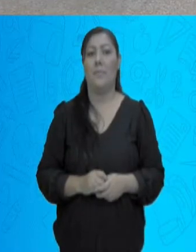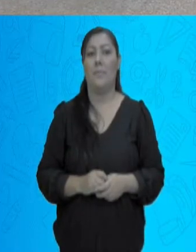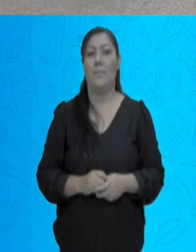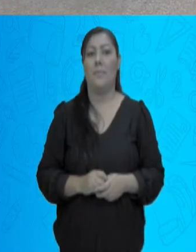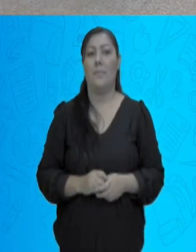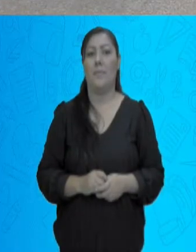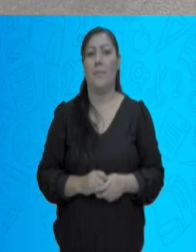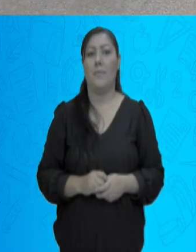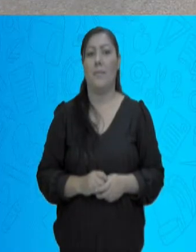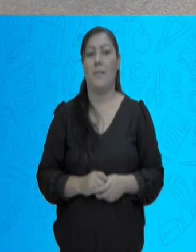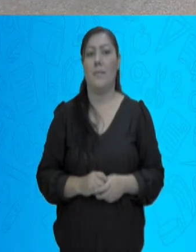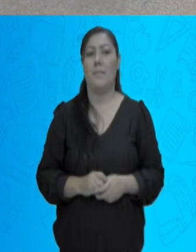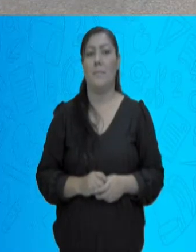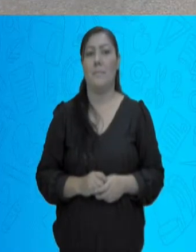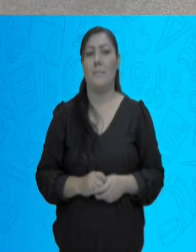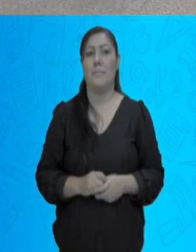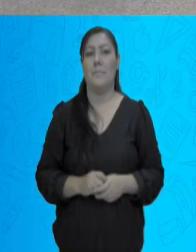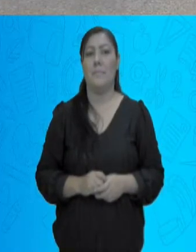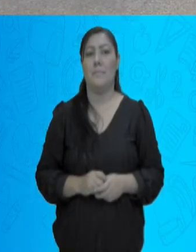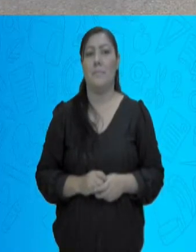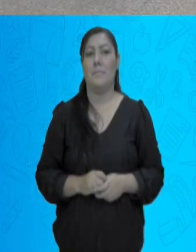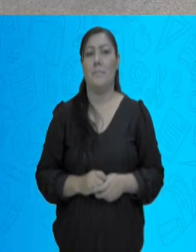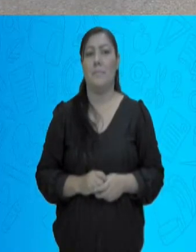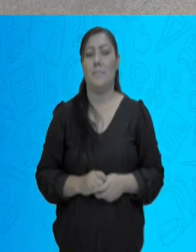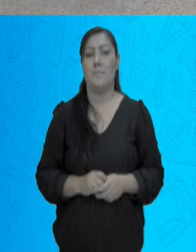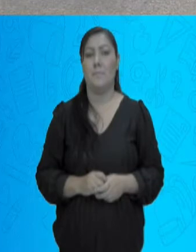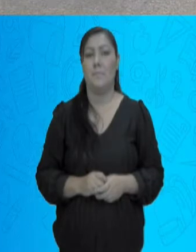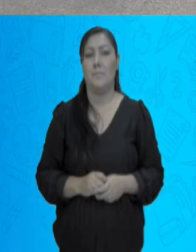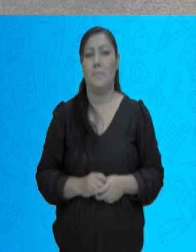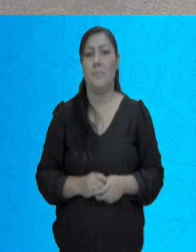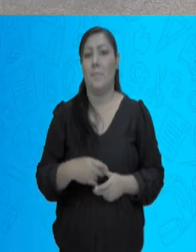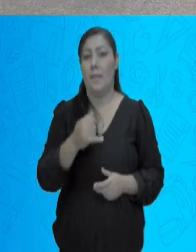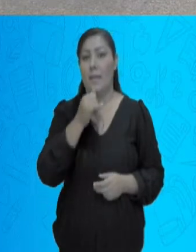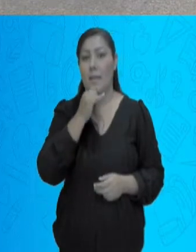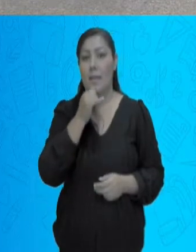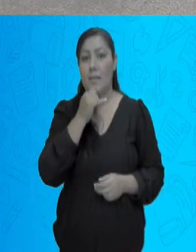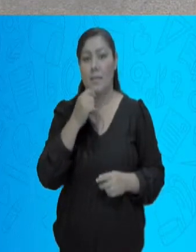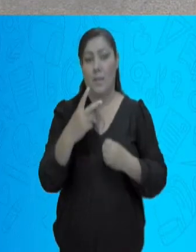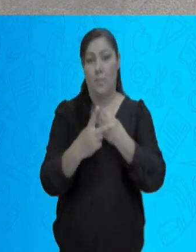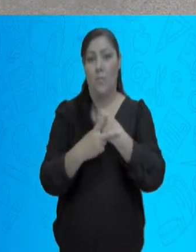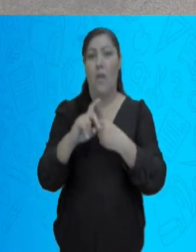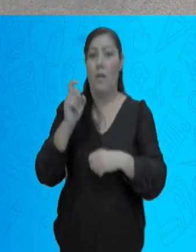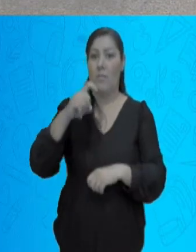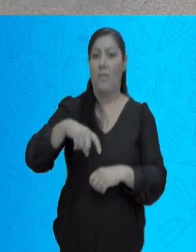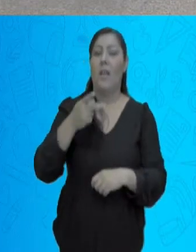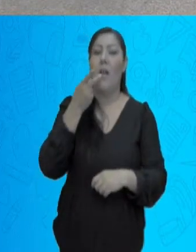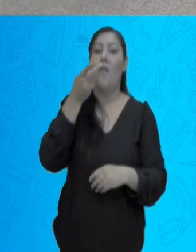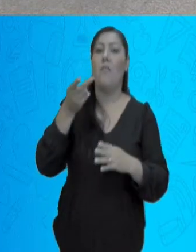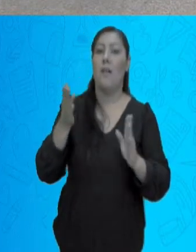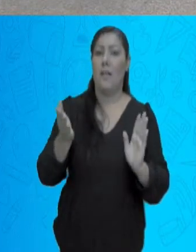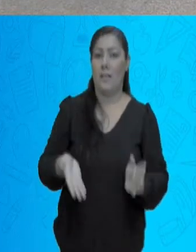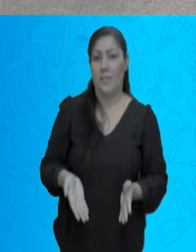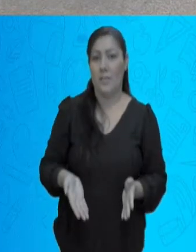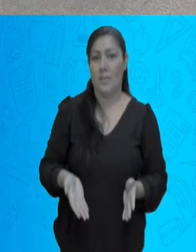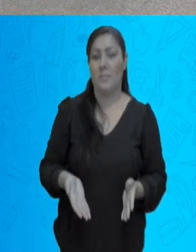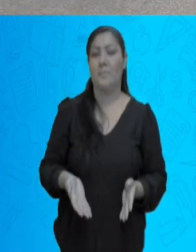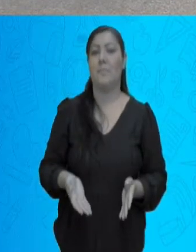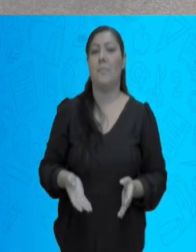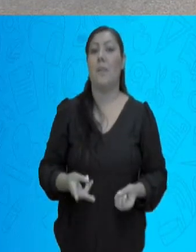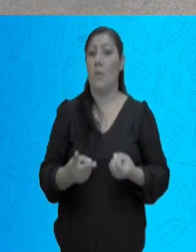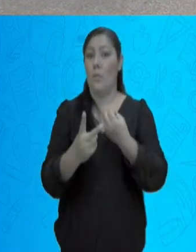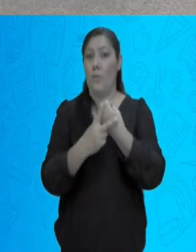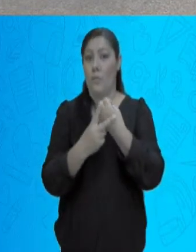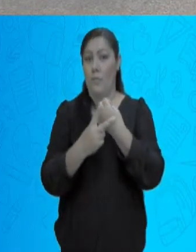Eu dei o exemplo só do verbo ser, não é mesmo? Na frase que o pai apresenta a família. Mas o verbo ir também, ele faz uma